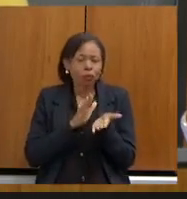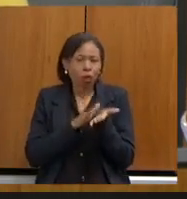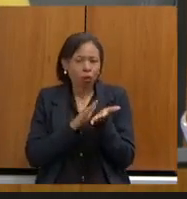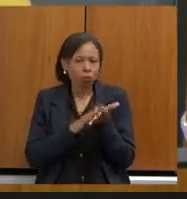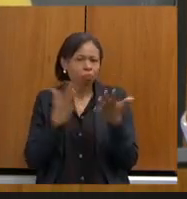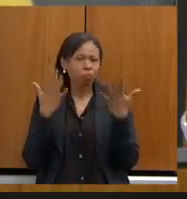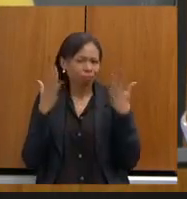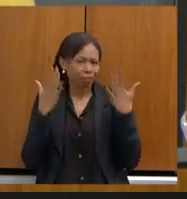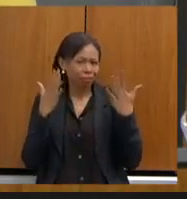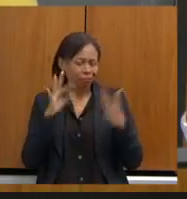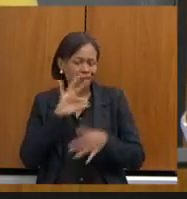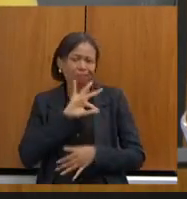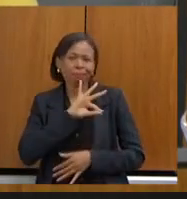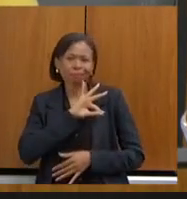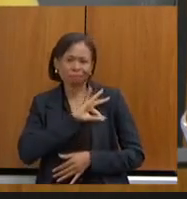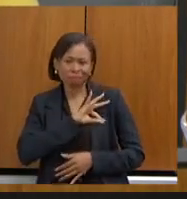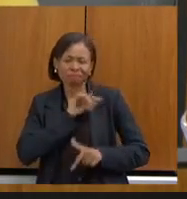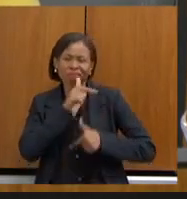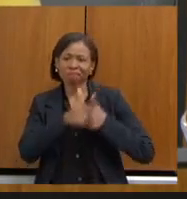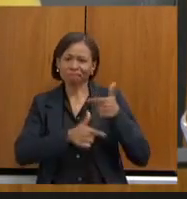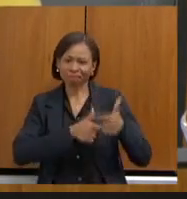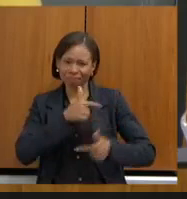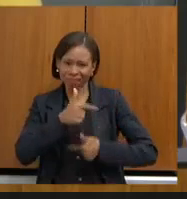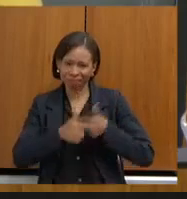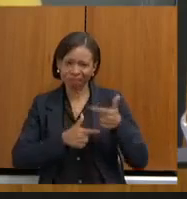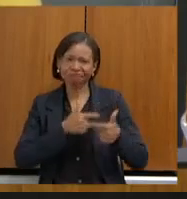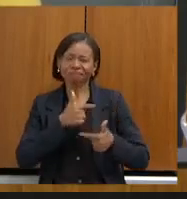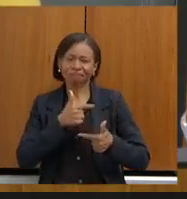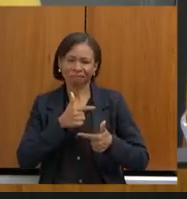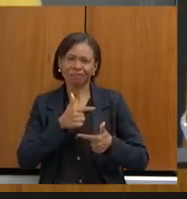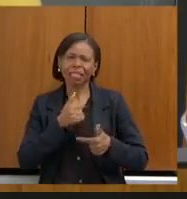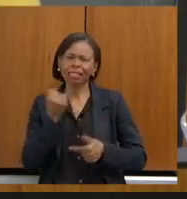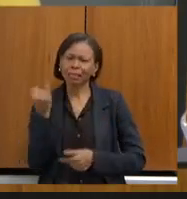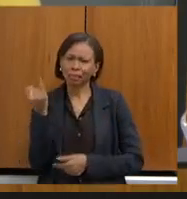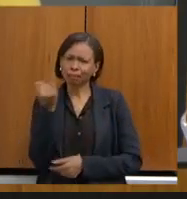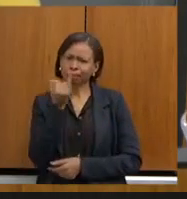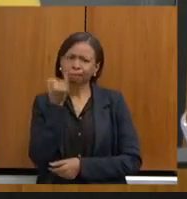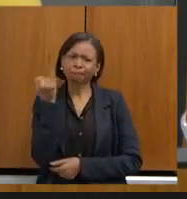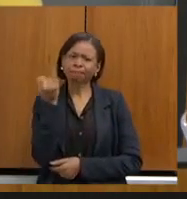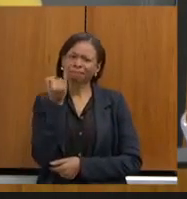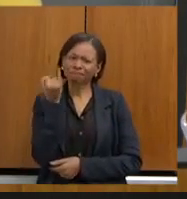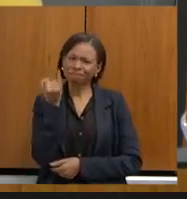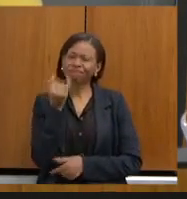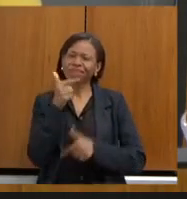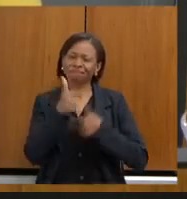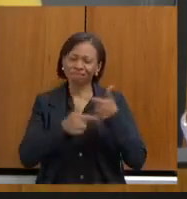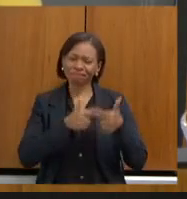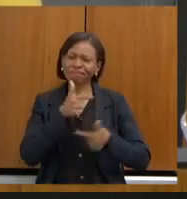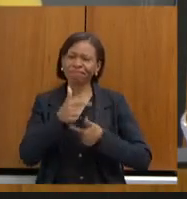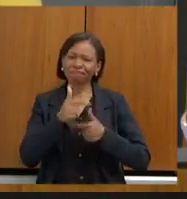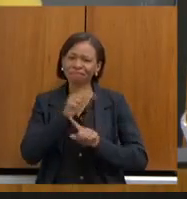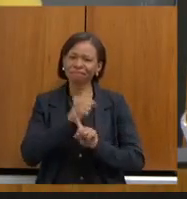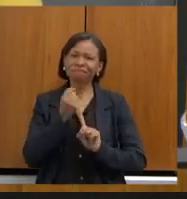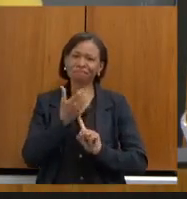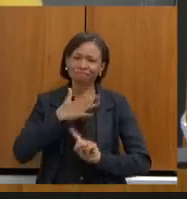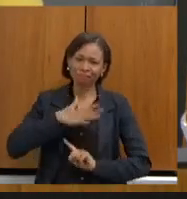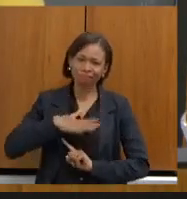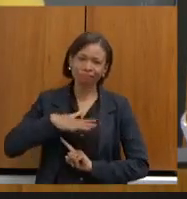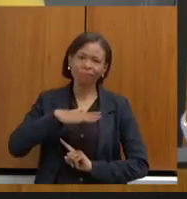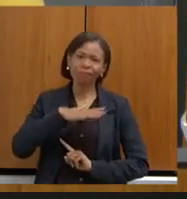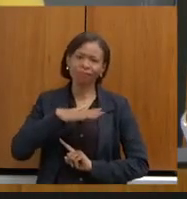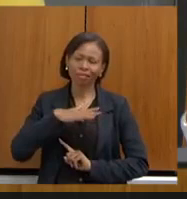o trabalho da Polícia Militar dizer da importância que tem esse trabalho para nossa sociedade